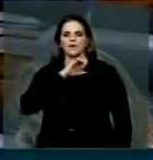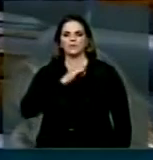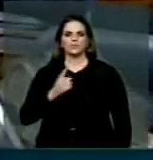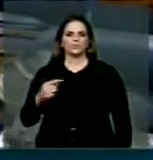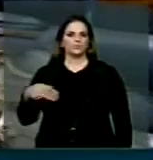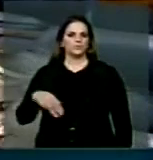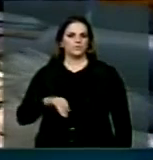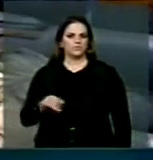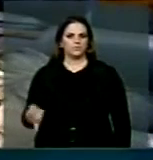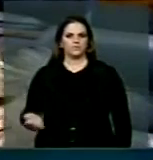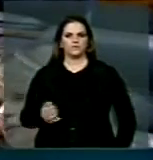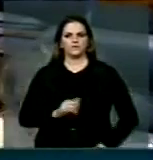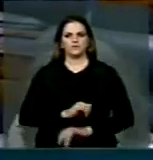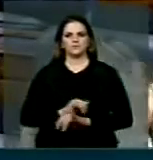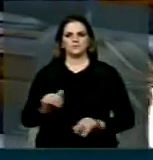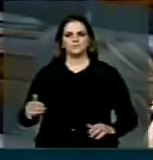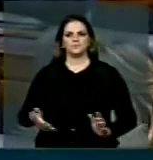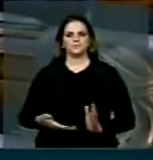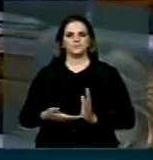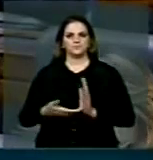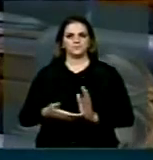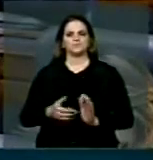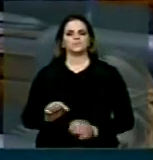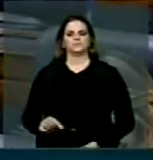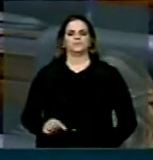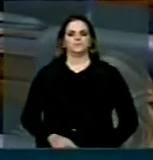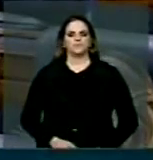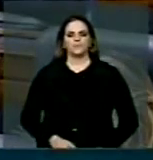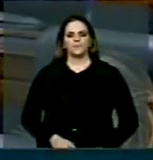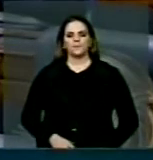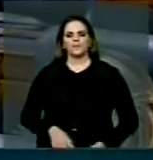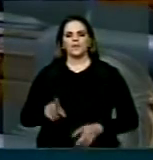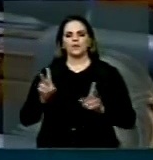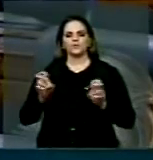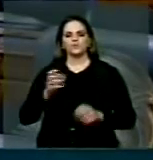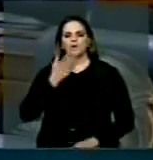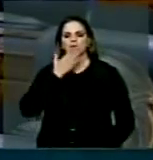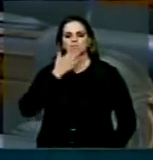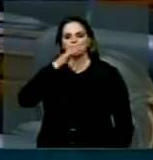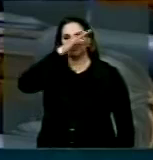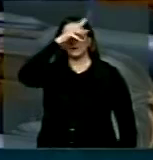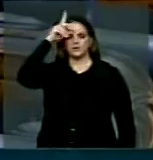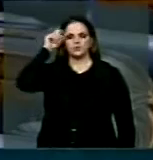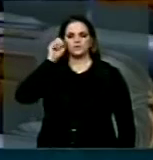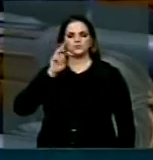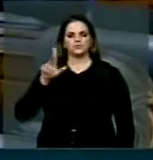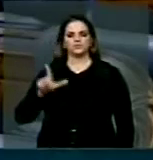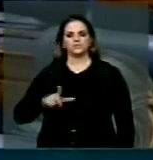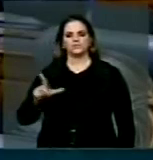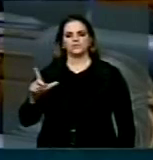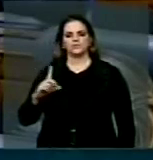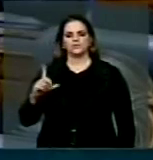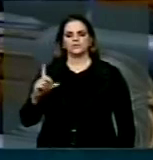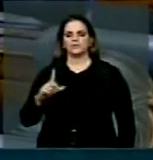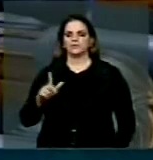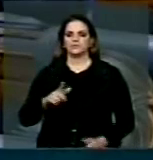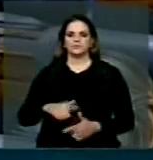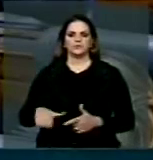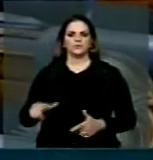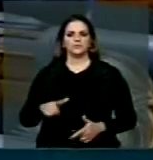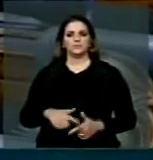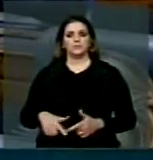para alertar a casa que a questão indígena no Mato Grosso do Sul está atingindo níveis